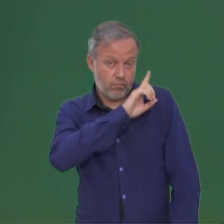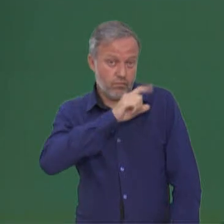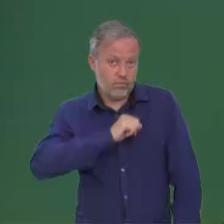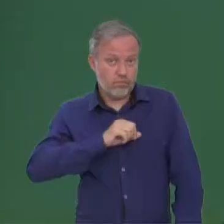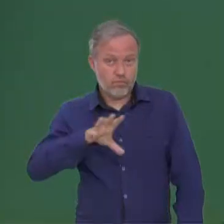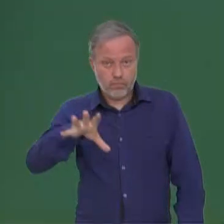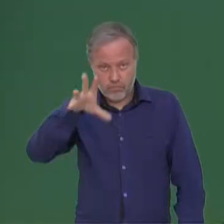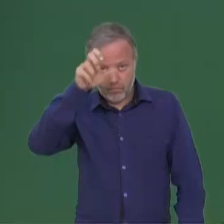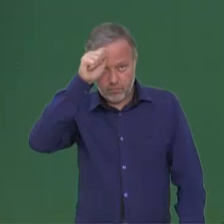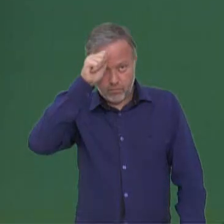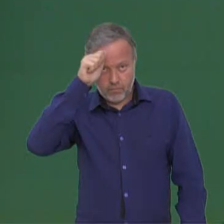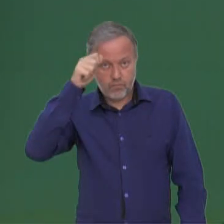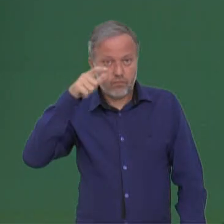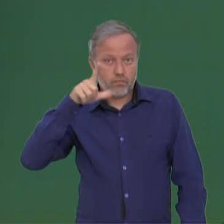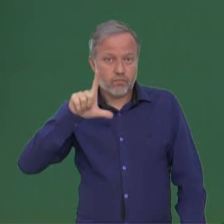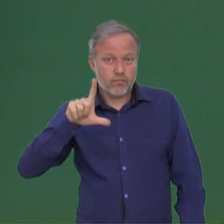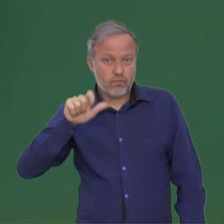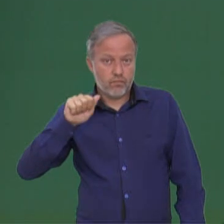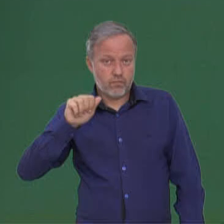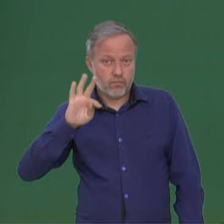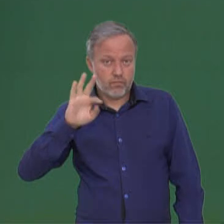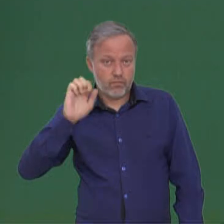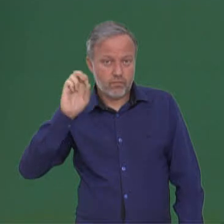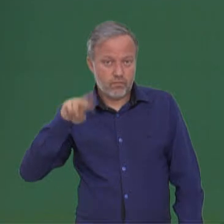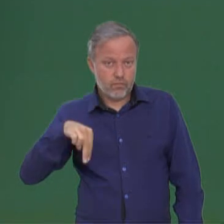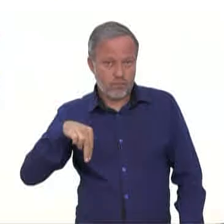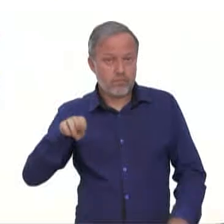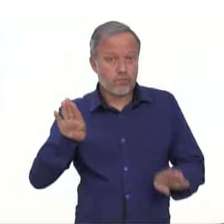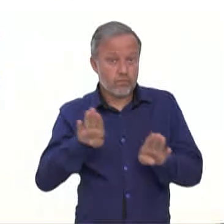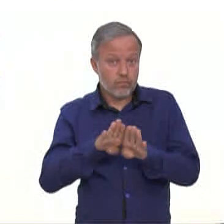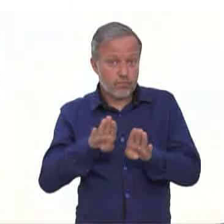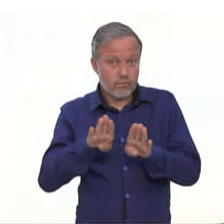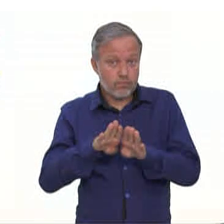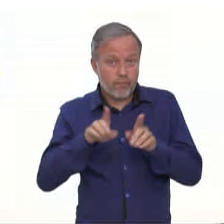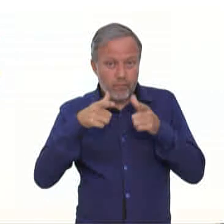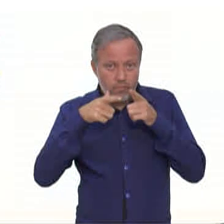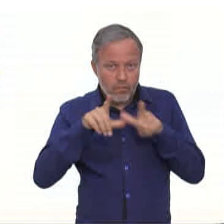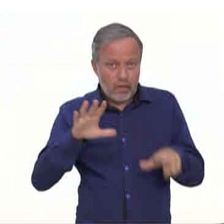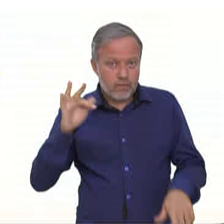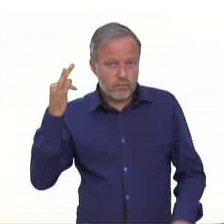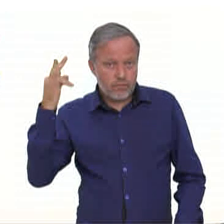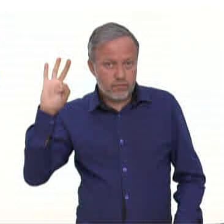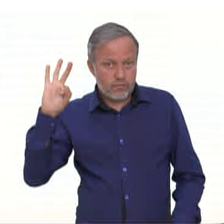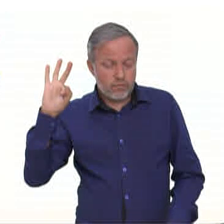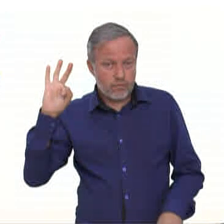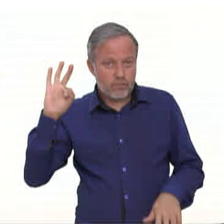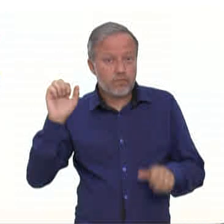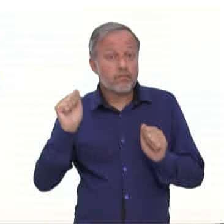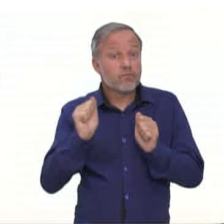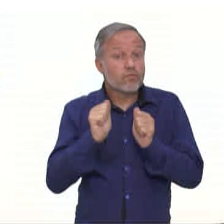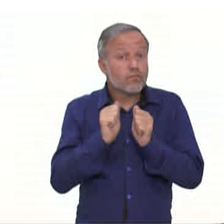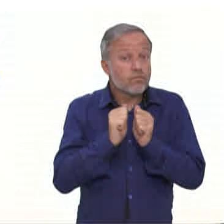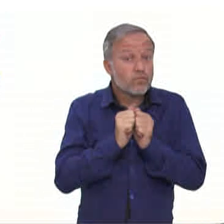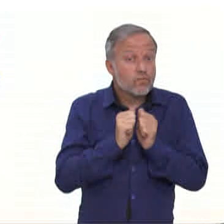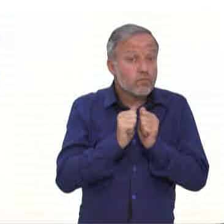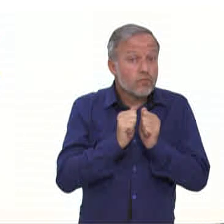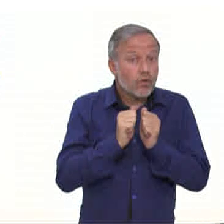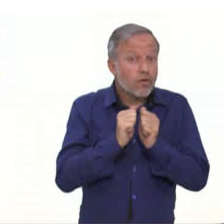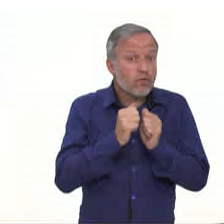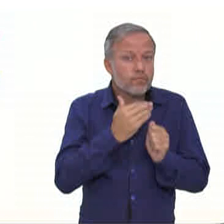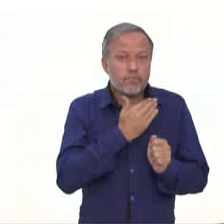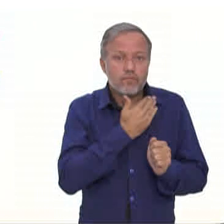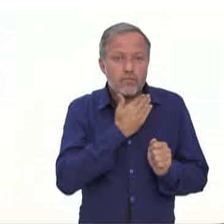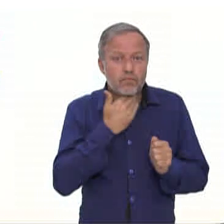e francês com uma senhora que conheceu. Com a morte do seu pai, teve que ajudar sua madrasta